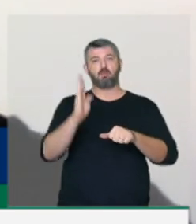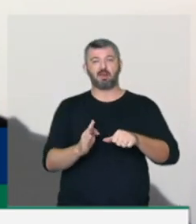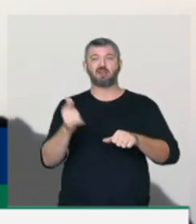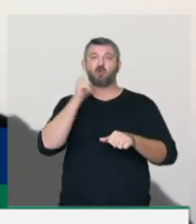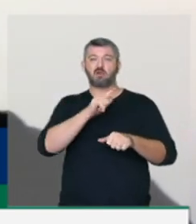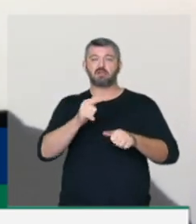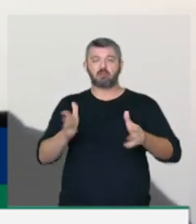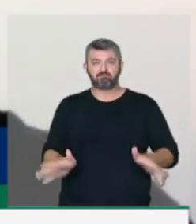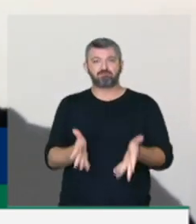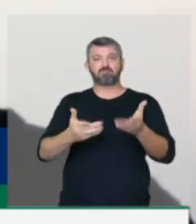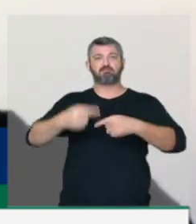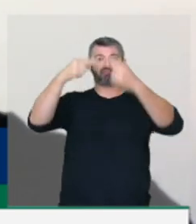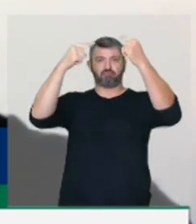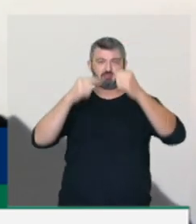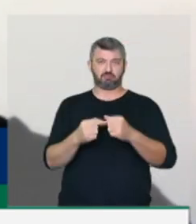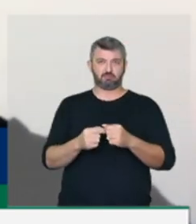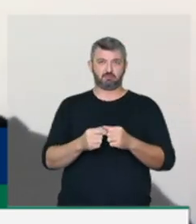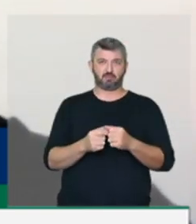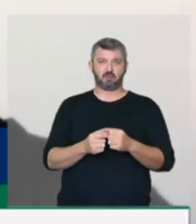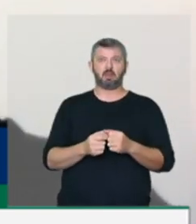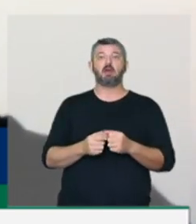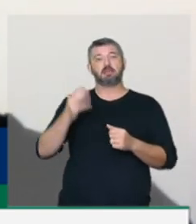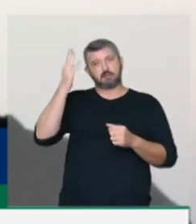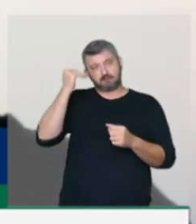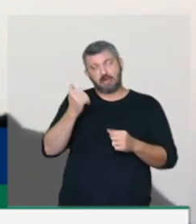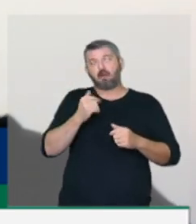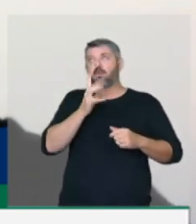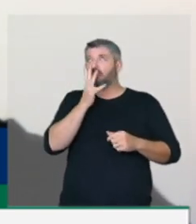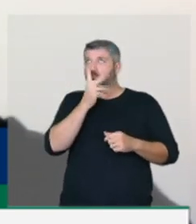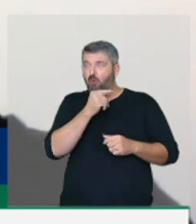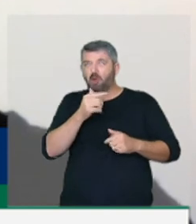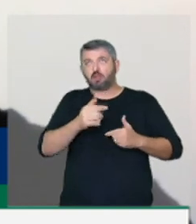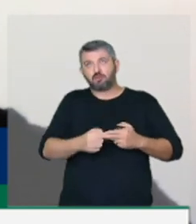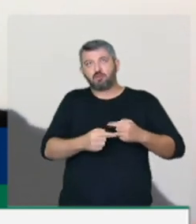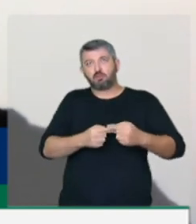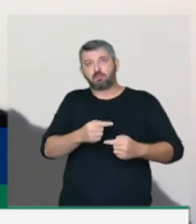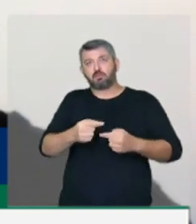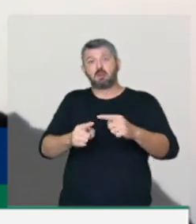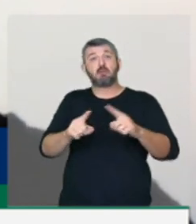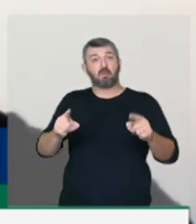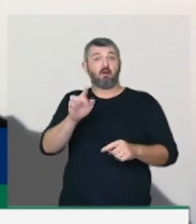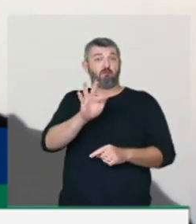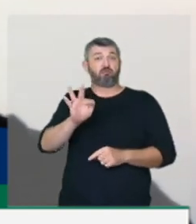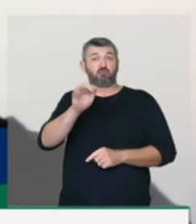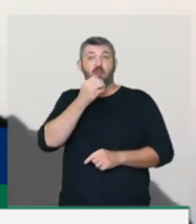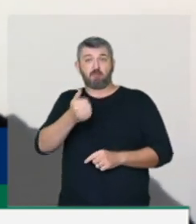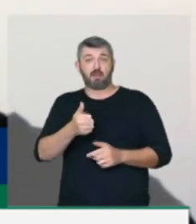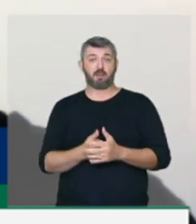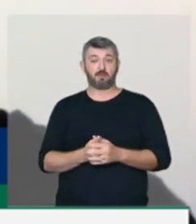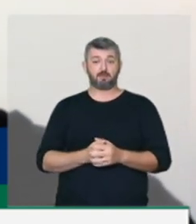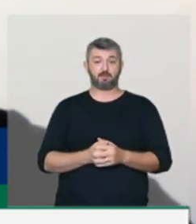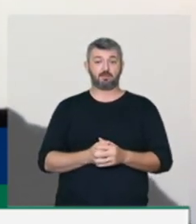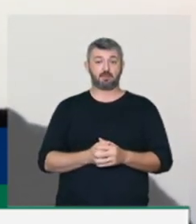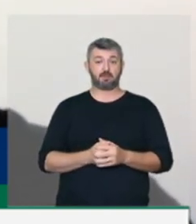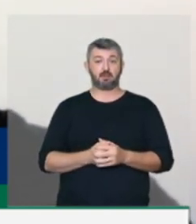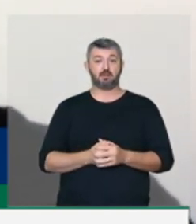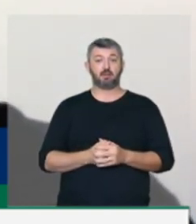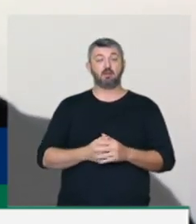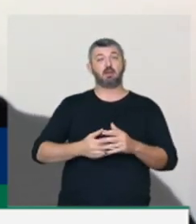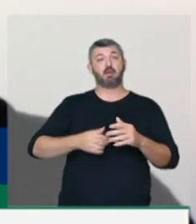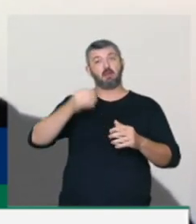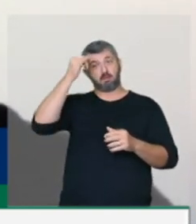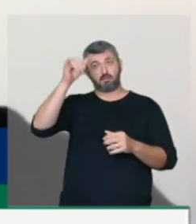crescer. Evidentemente, o nosso processo lento, demorado, mas que funciona, ainda assim, ele impede,